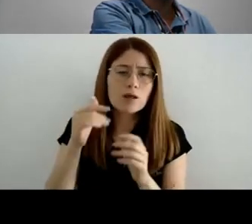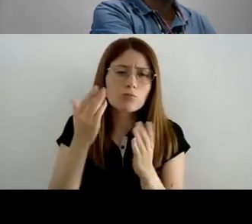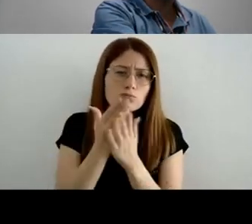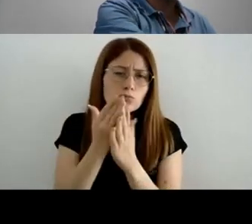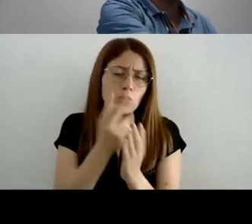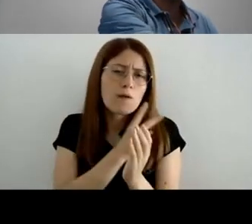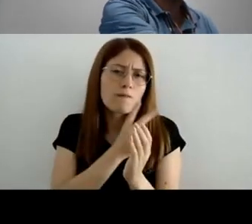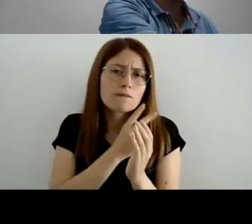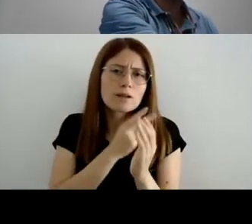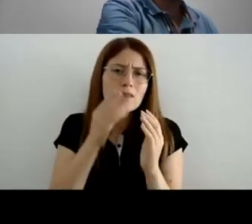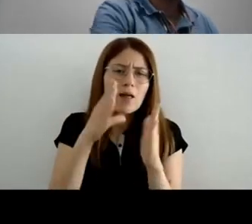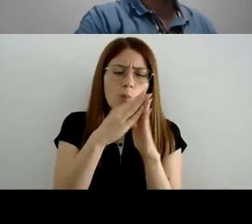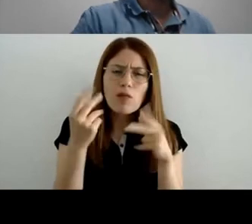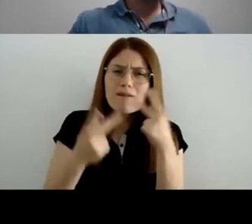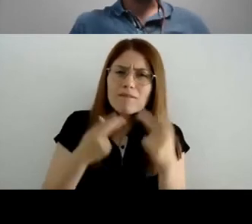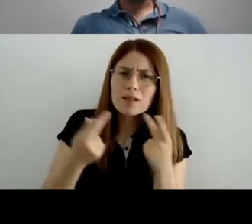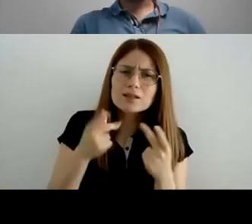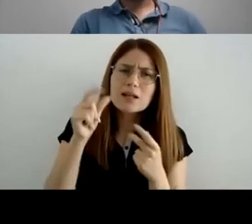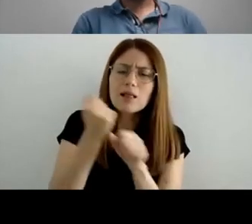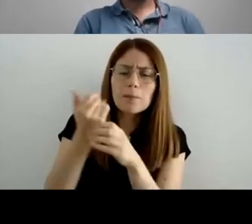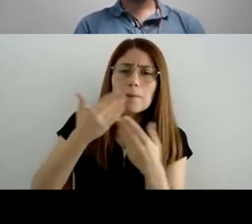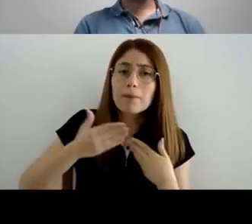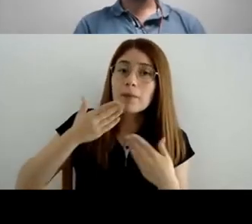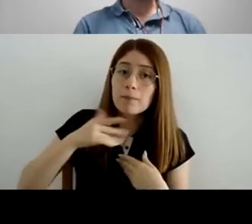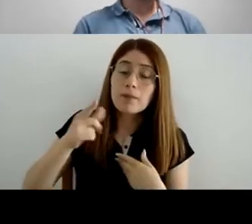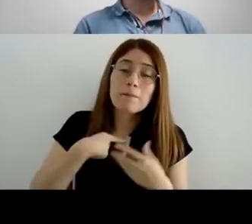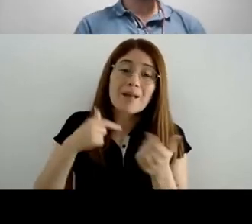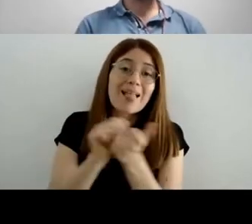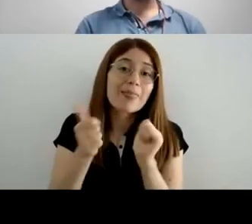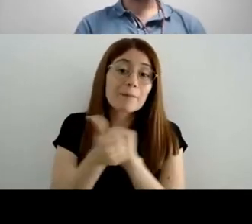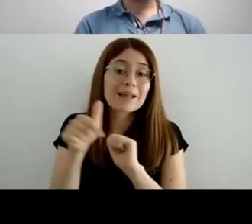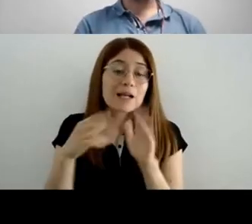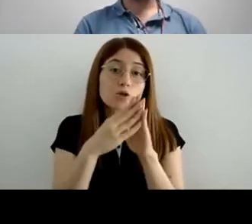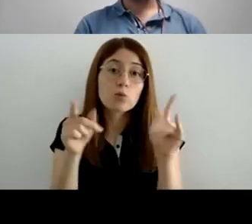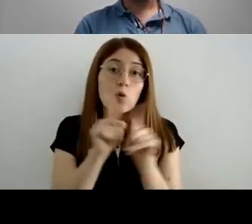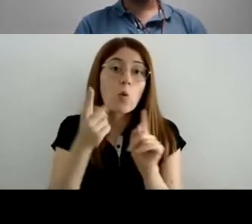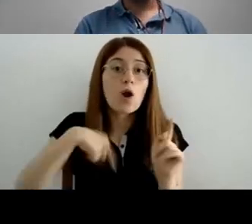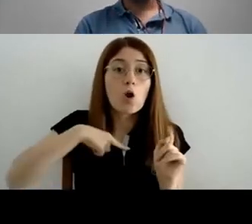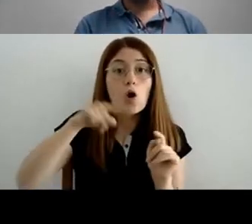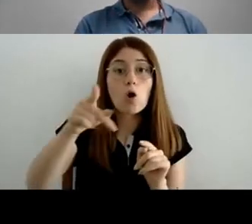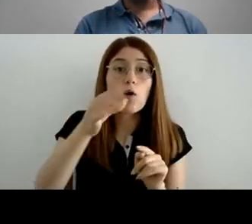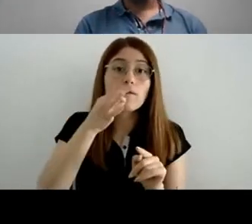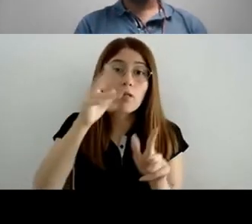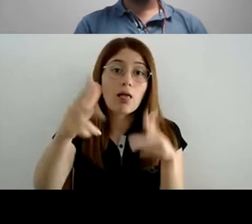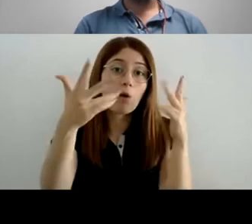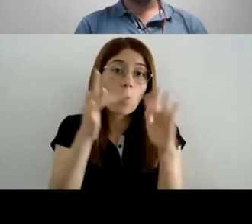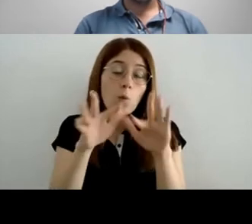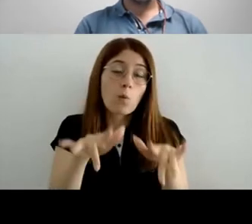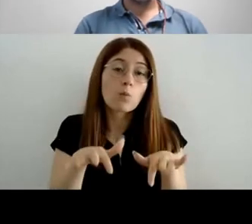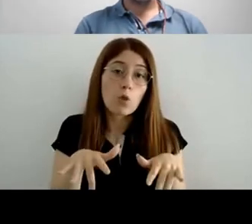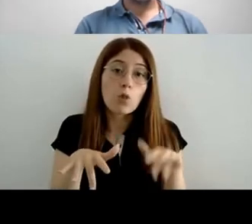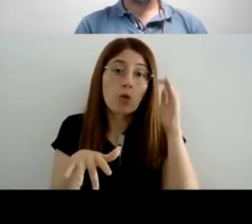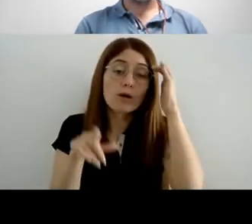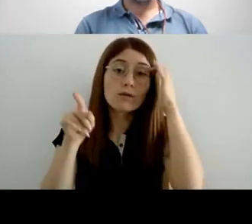que lhes foram pedidas tiveram que ser adaptadas a este modelo, tal e qual como estamos aqui hoje a falar com um computador, e eles desenvolveram um conjunto